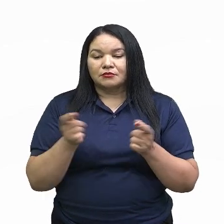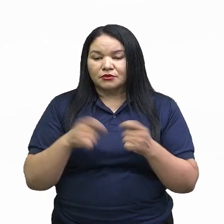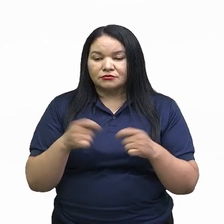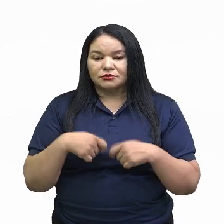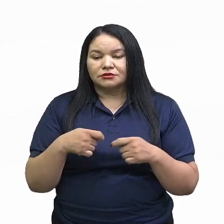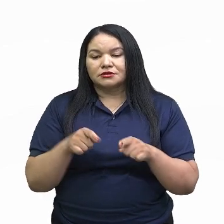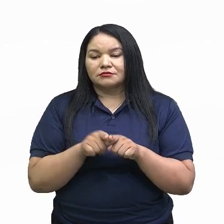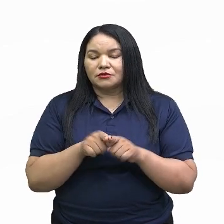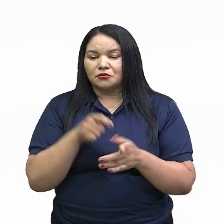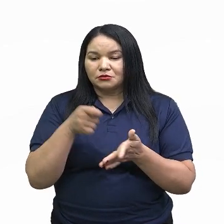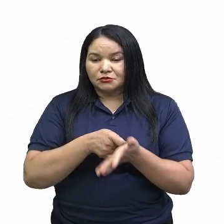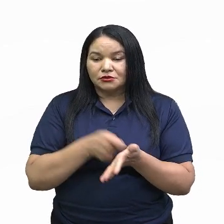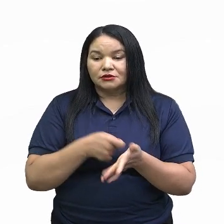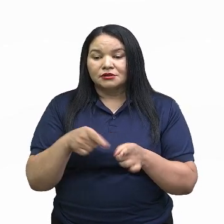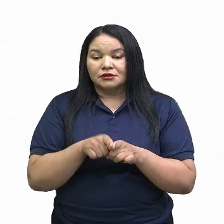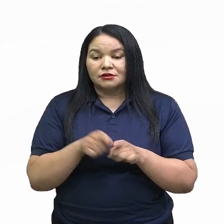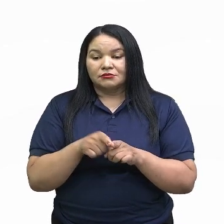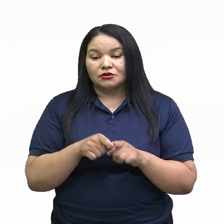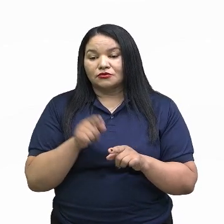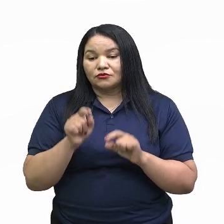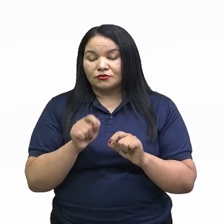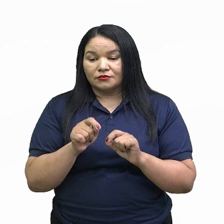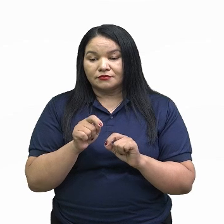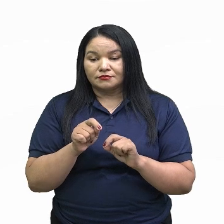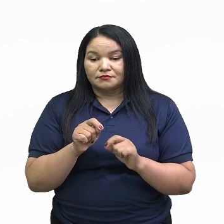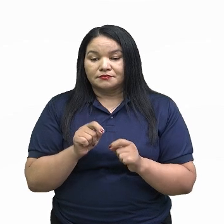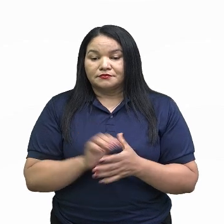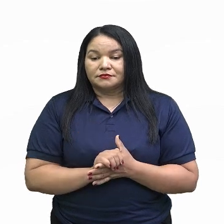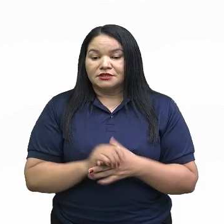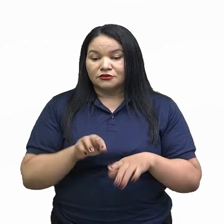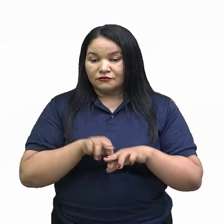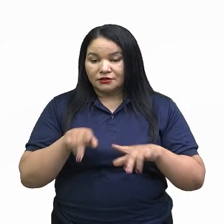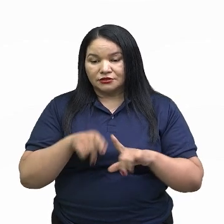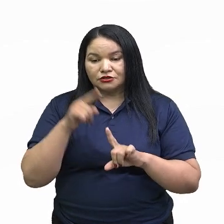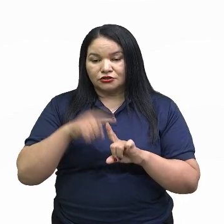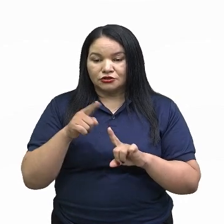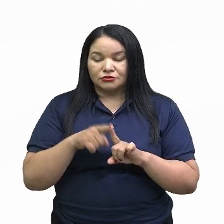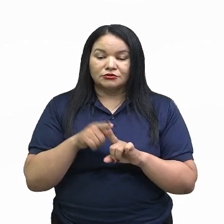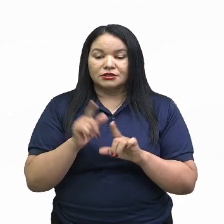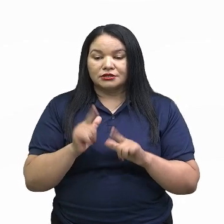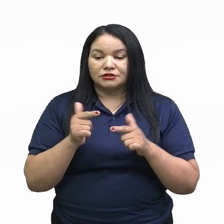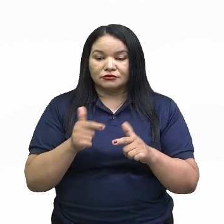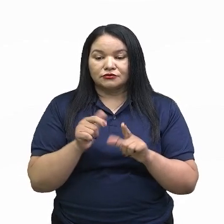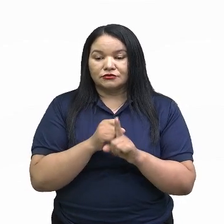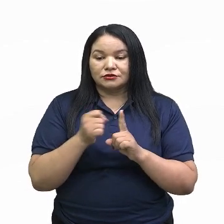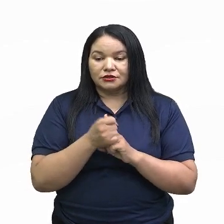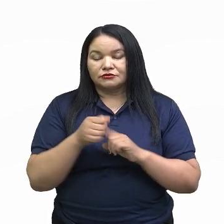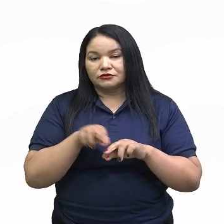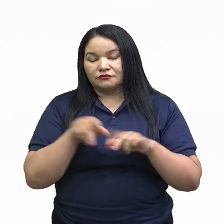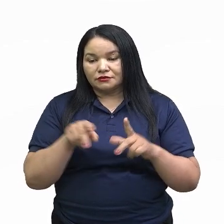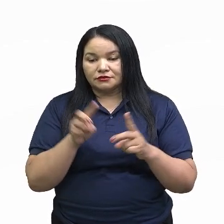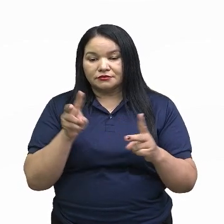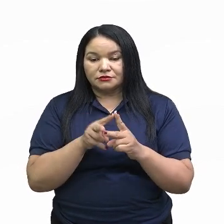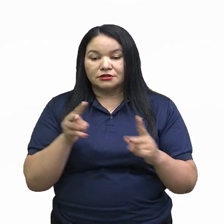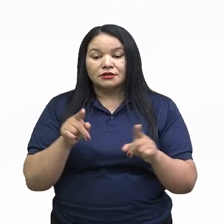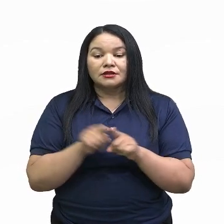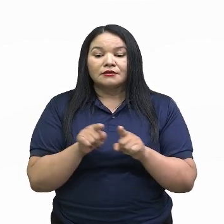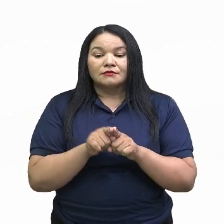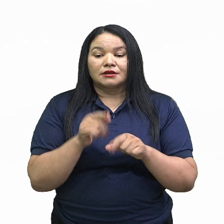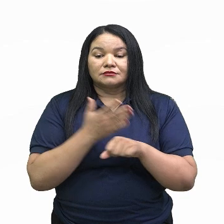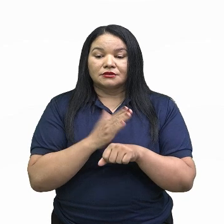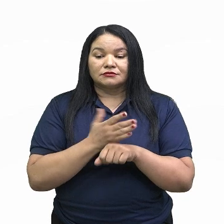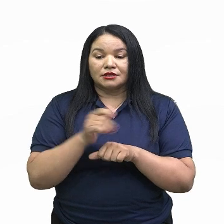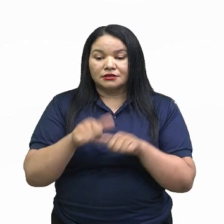doentio de obrigação ou apreciativo de juízo nos diferentes campos de atuação social e diversas mídias, bem como prática